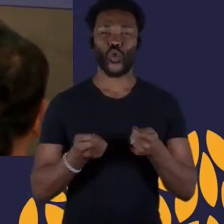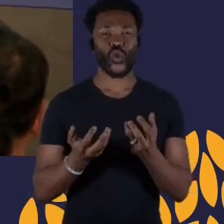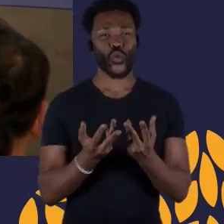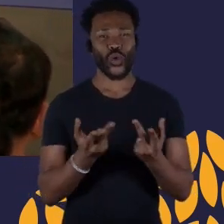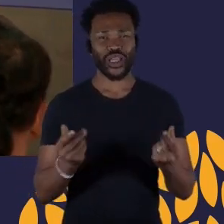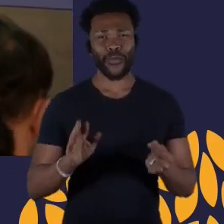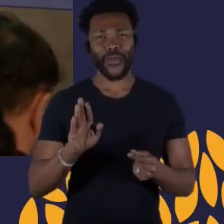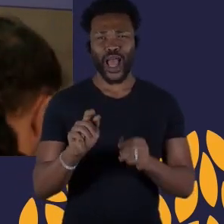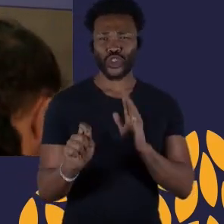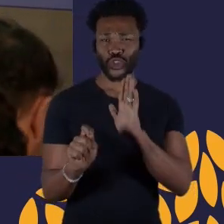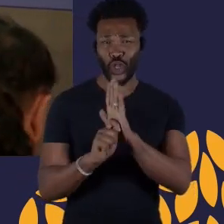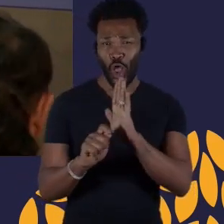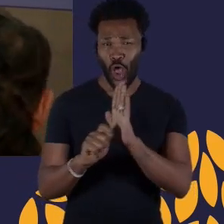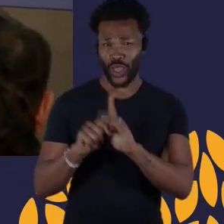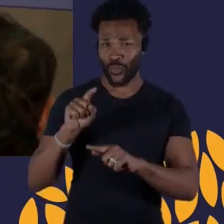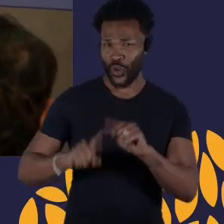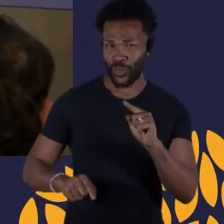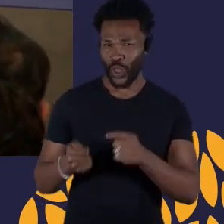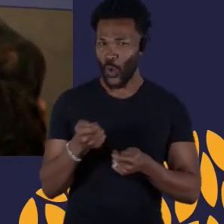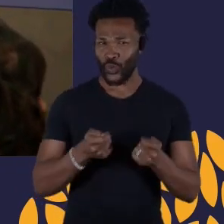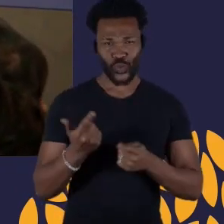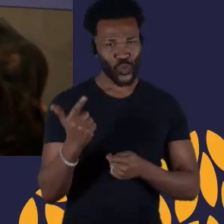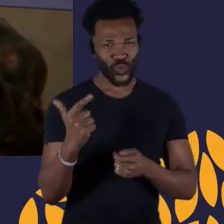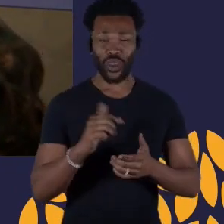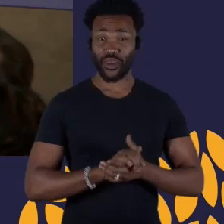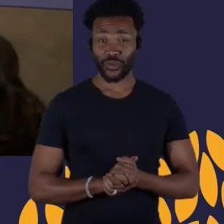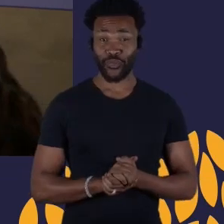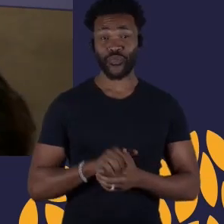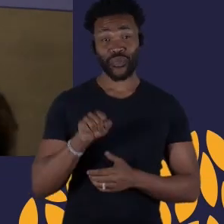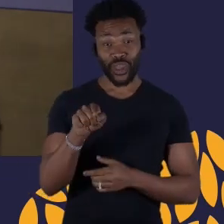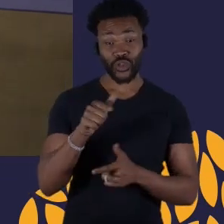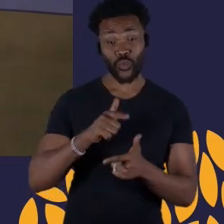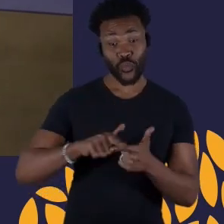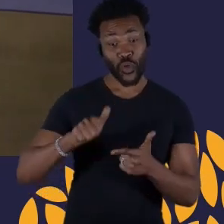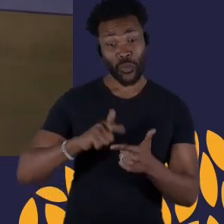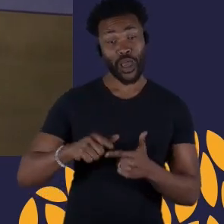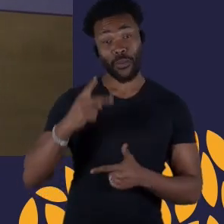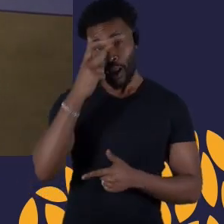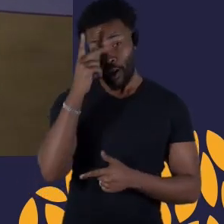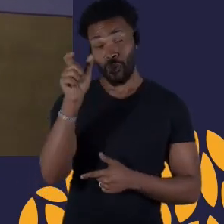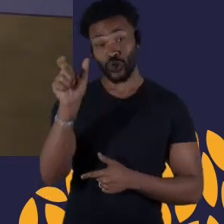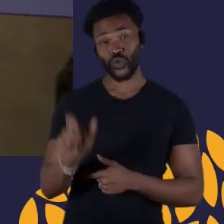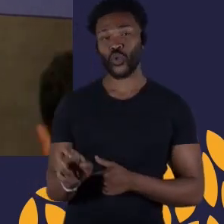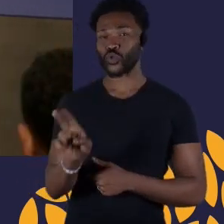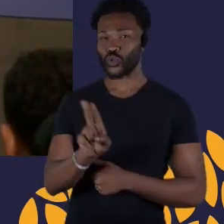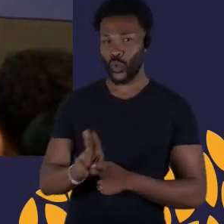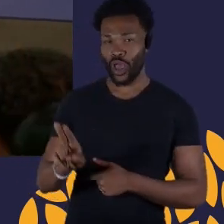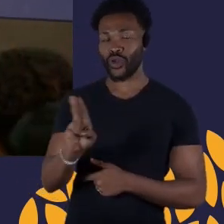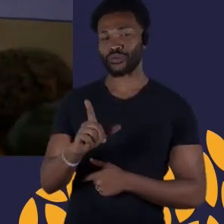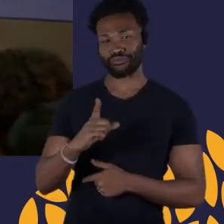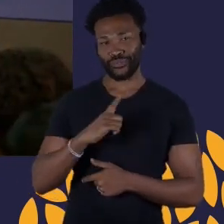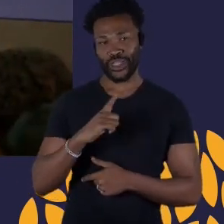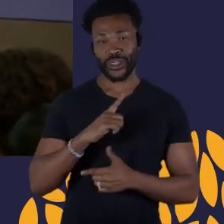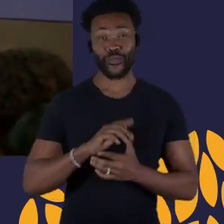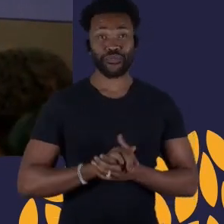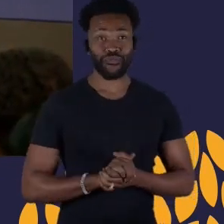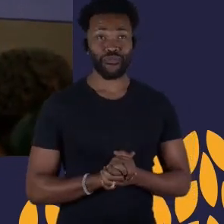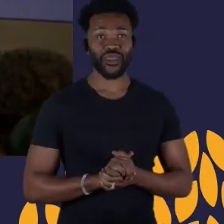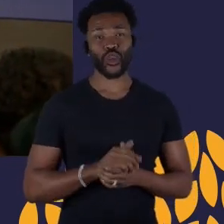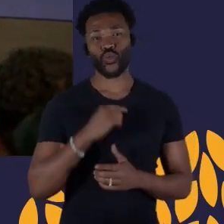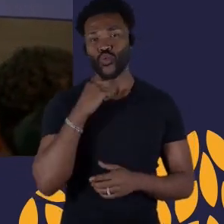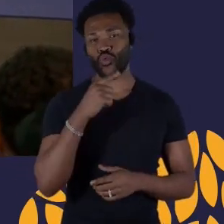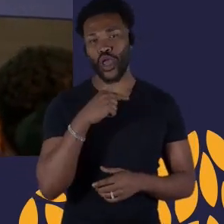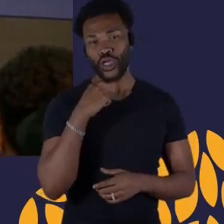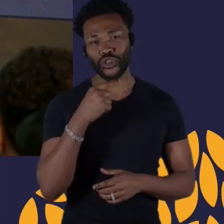mas drogas ilícitas não tem. E isso é parte do problema que tem usuários de drogas. Então, não adianta